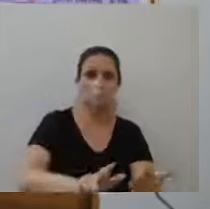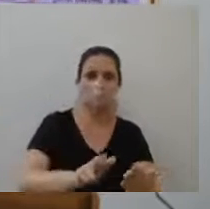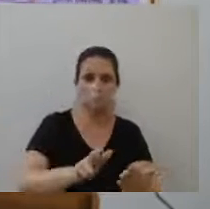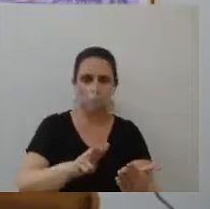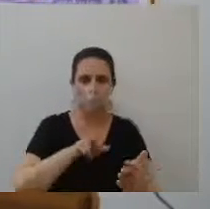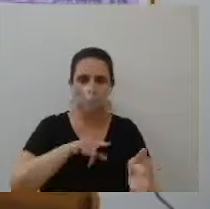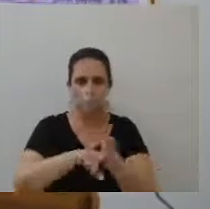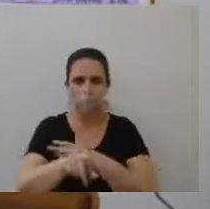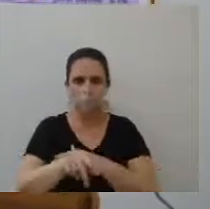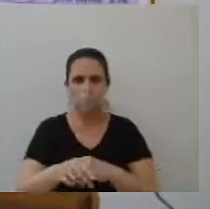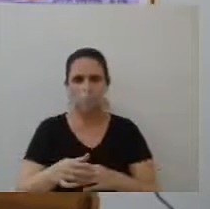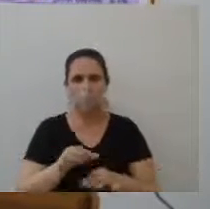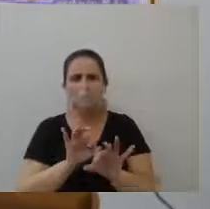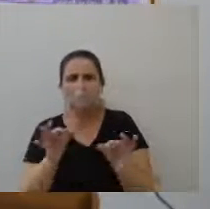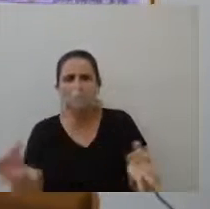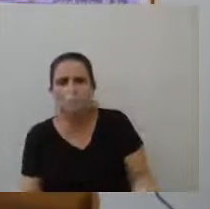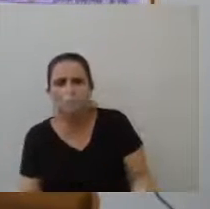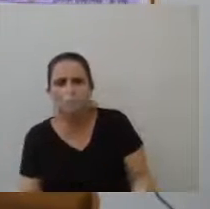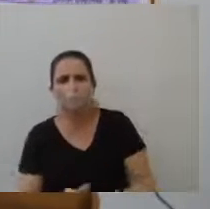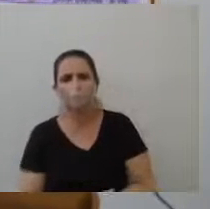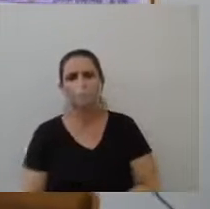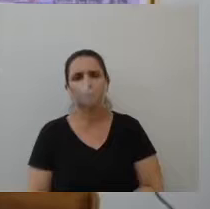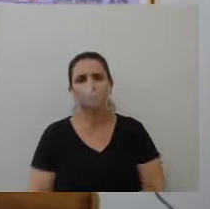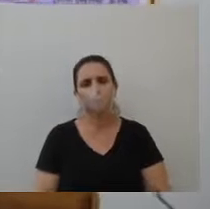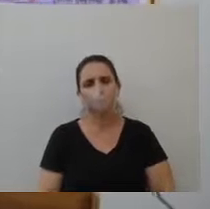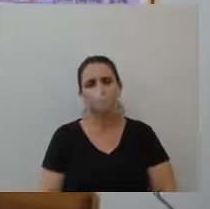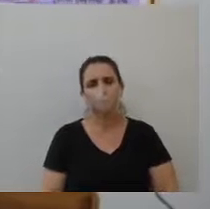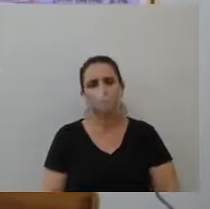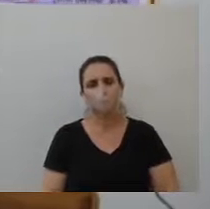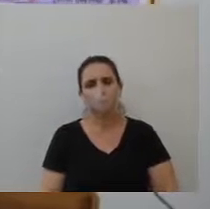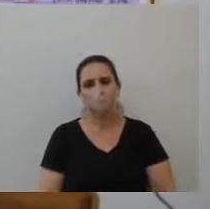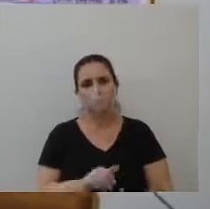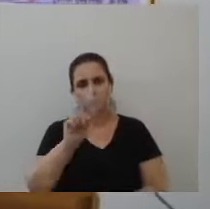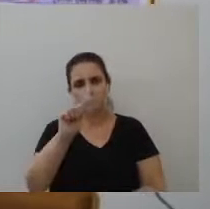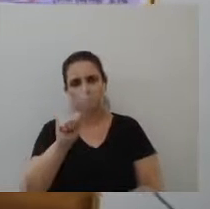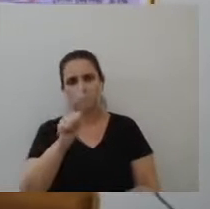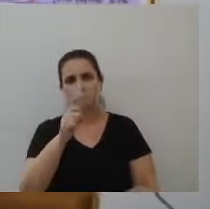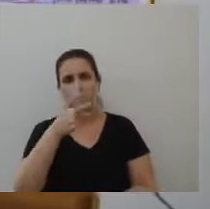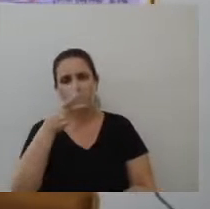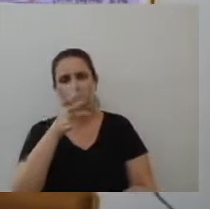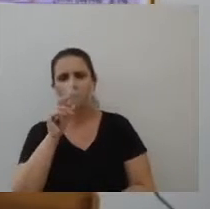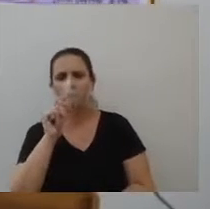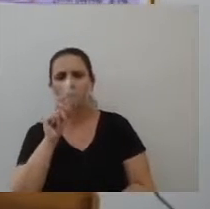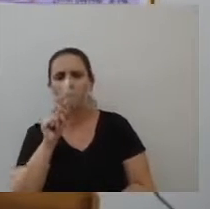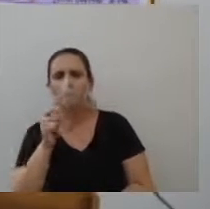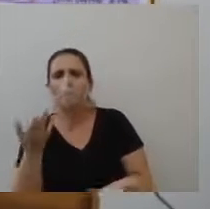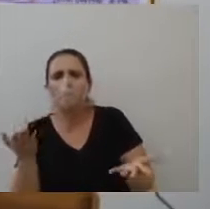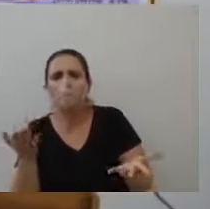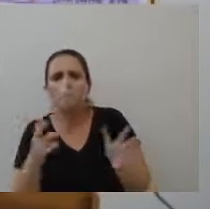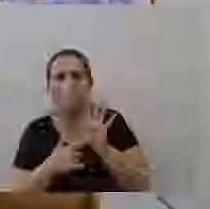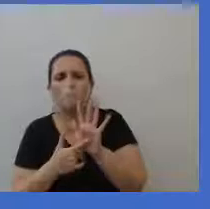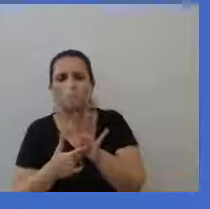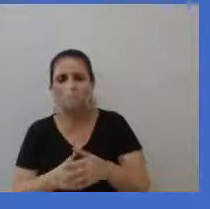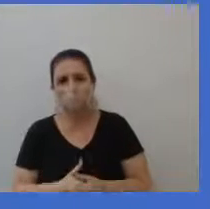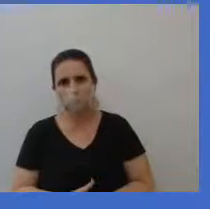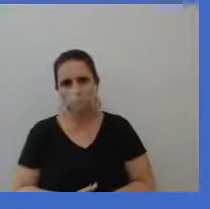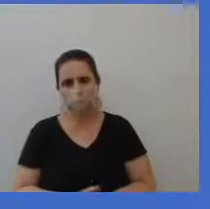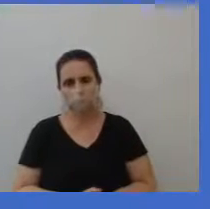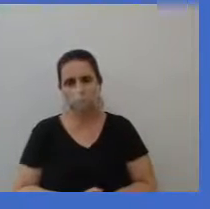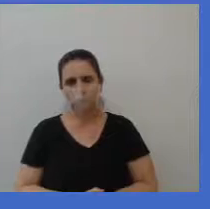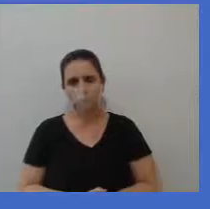organização científica. Para por aí e volta para mim aqui. Vamos lá, vamos conversar. Se é uma organização